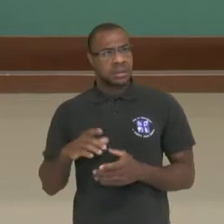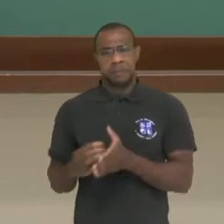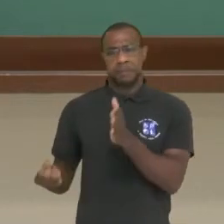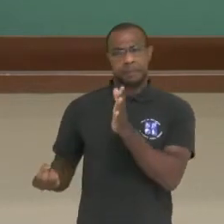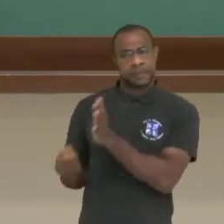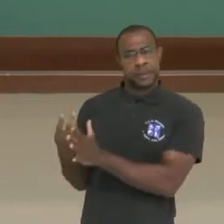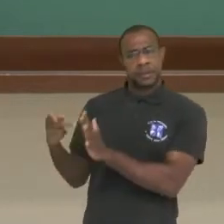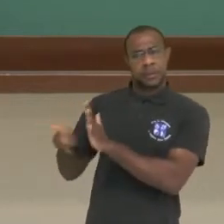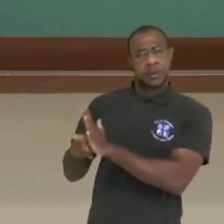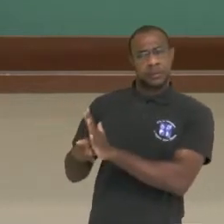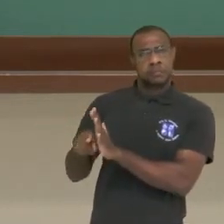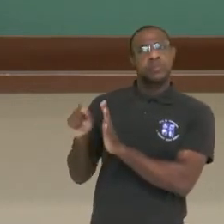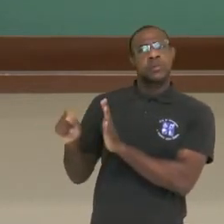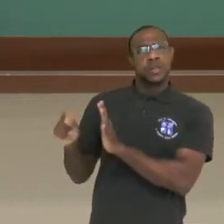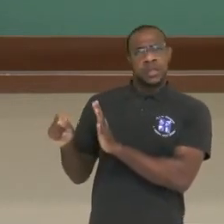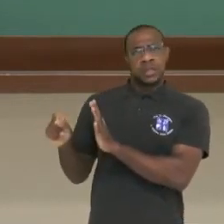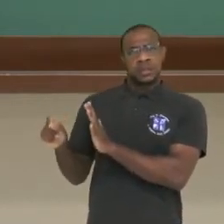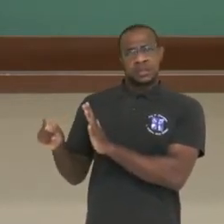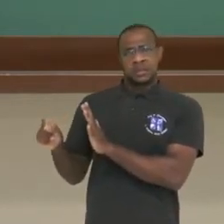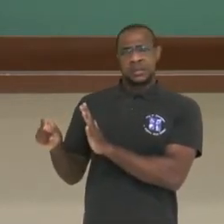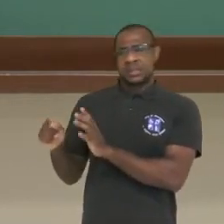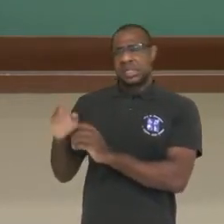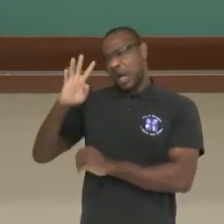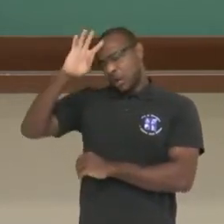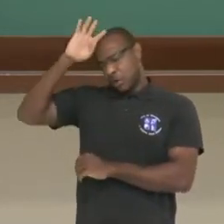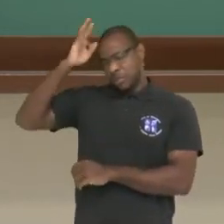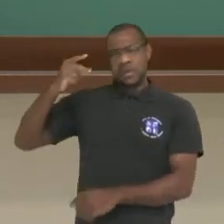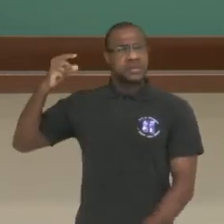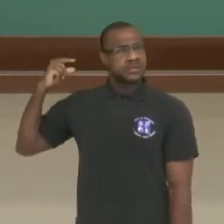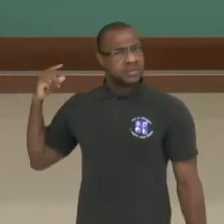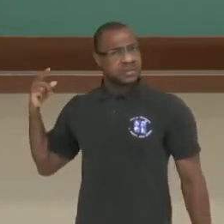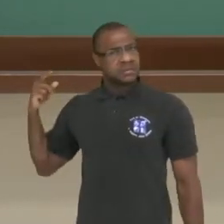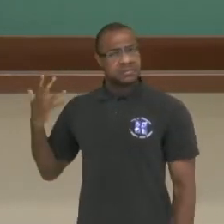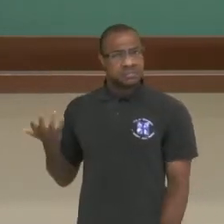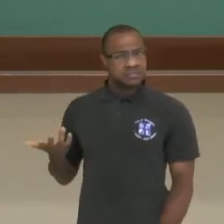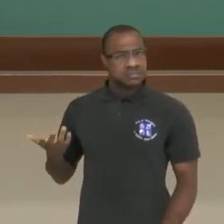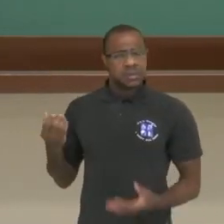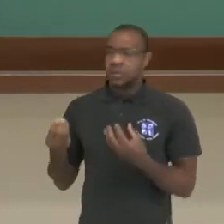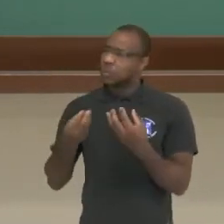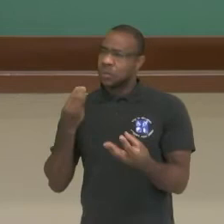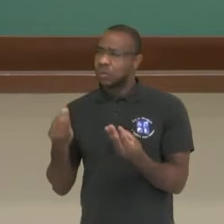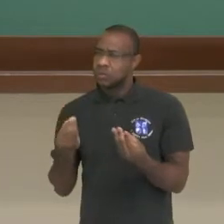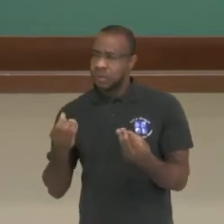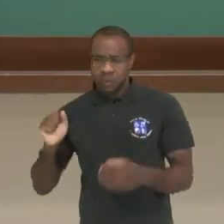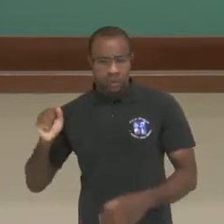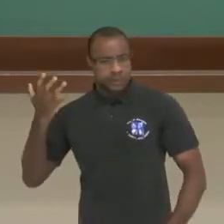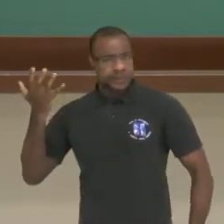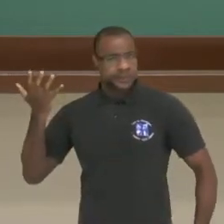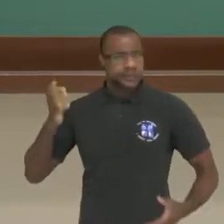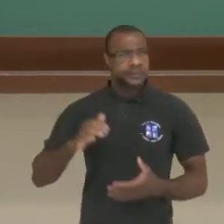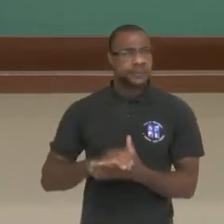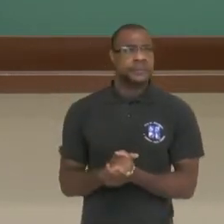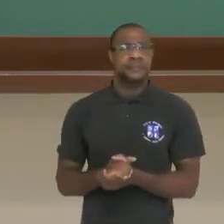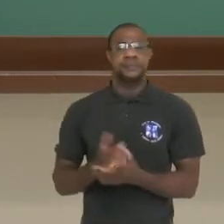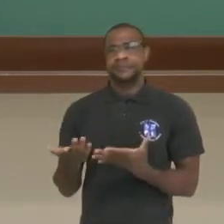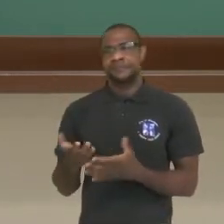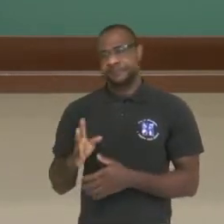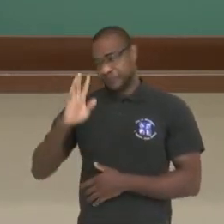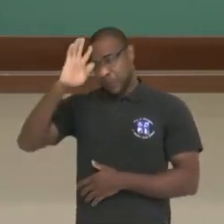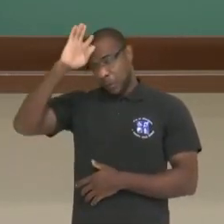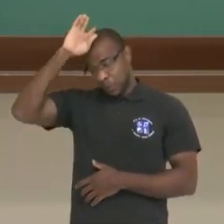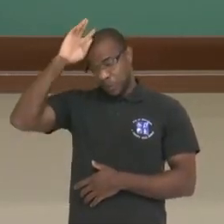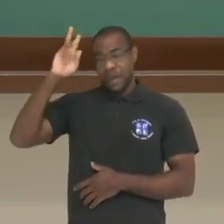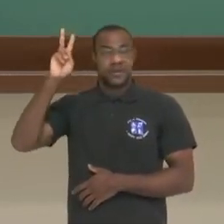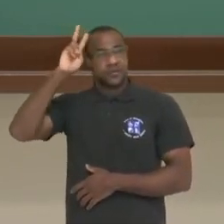Roma Antiga? Exato! Isso mesmo! Mas como isso, professor? Ah, o Império Romano, a